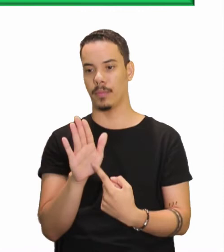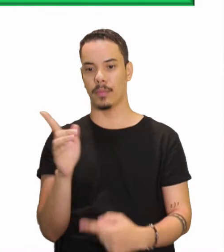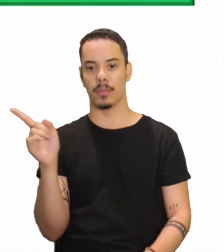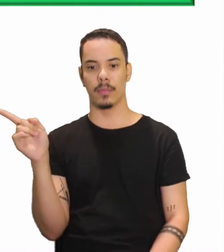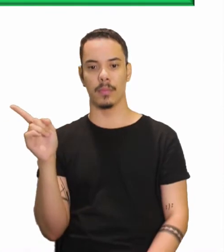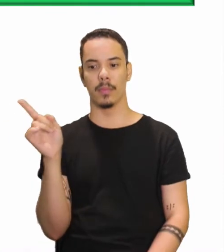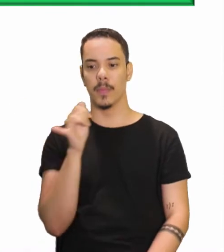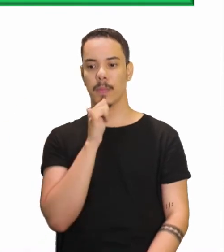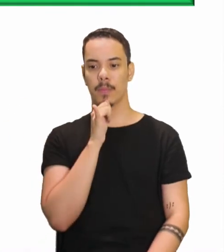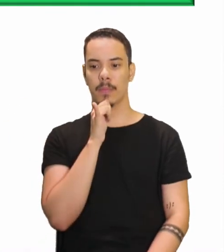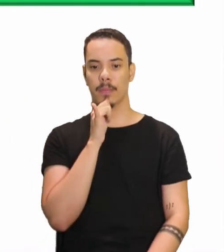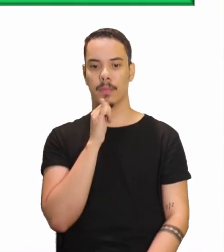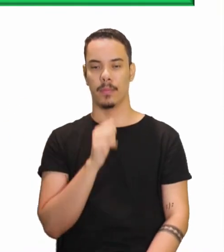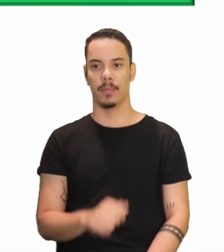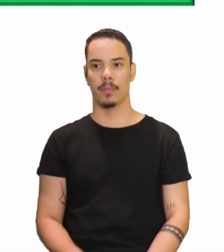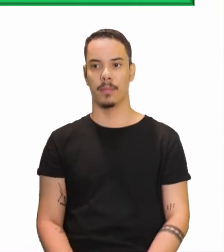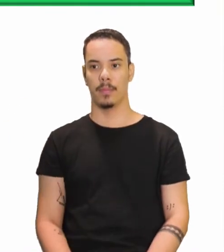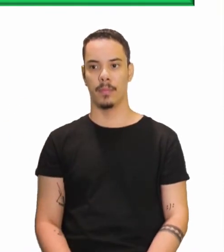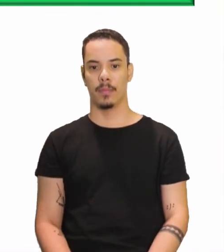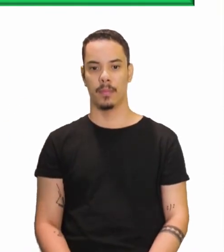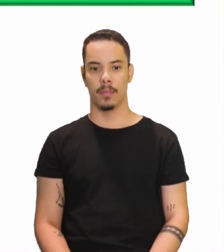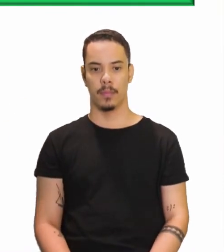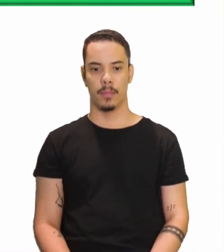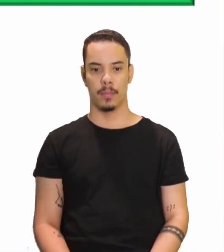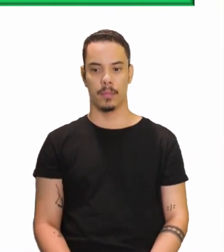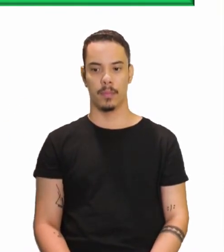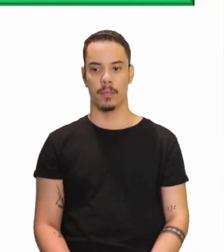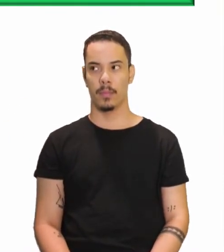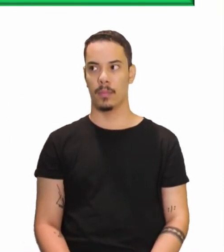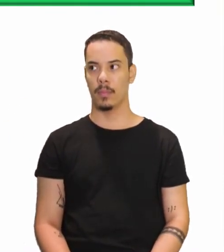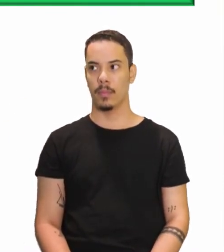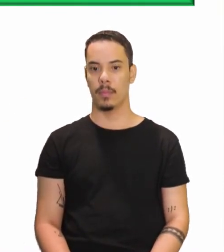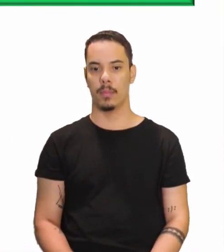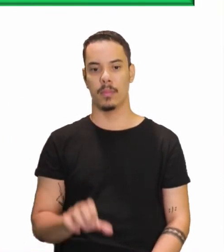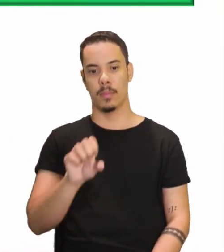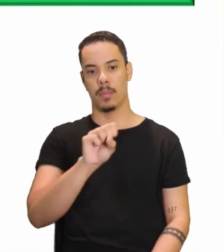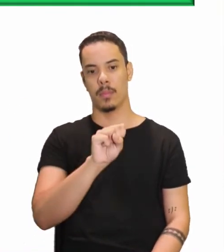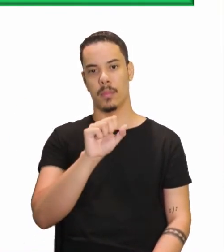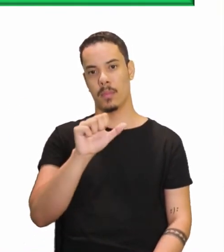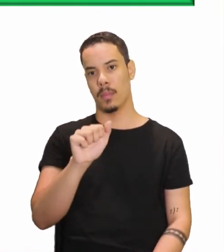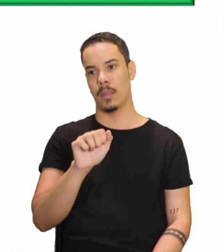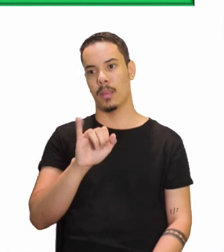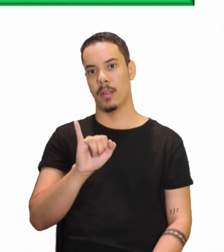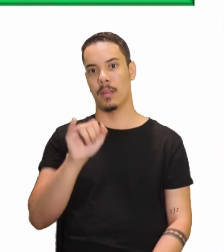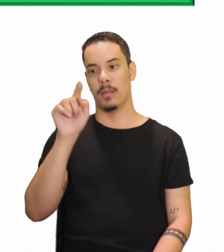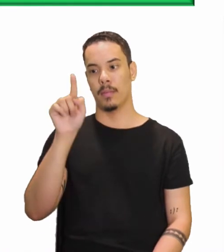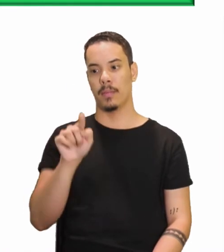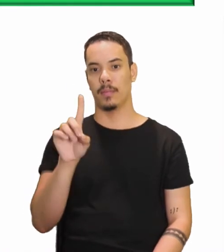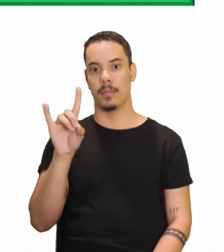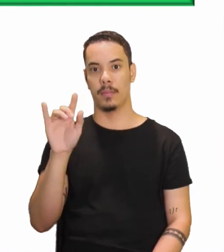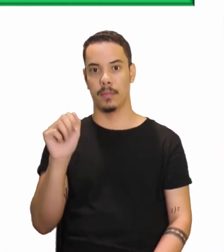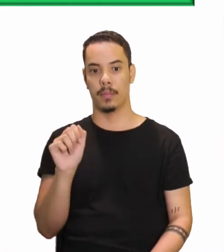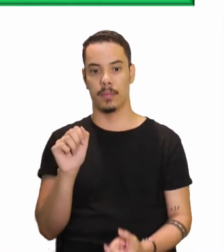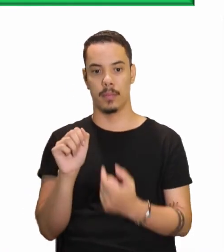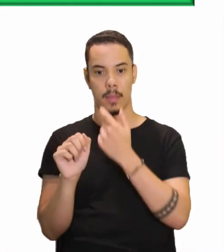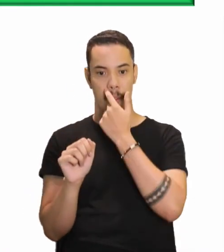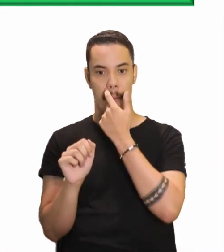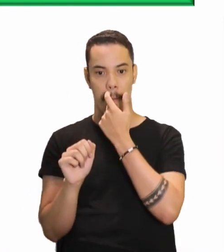diferentes, essa vogal em sílabas diferentes. Temos aqui sa e da,